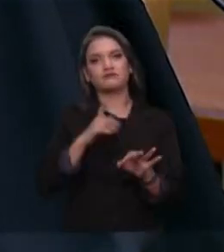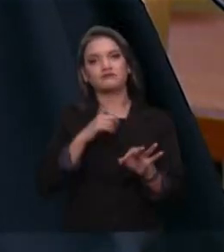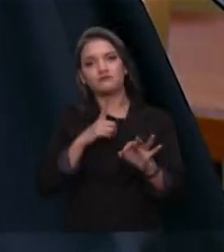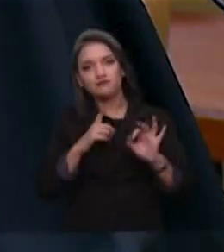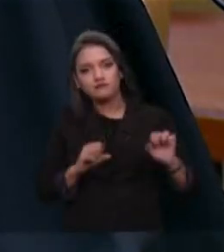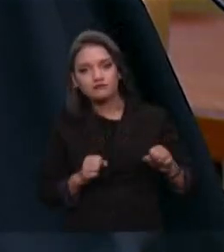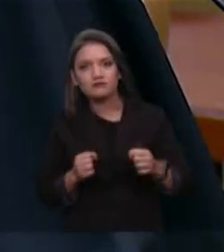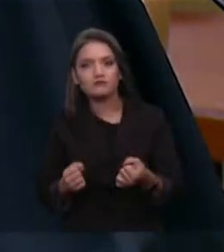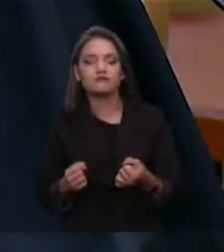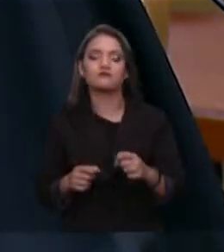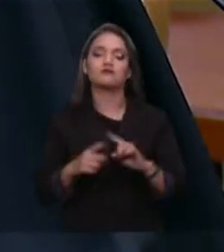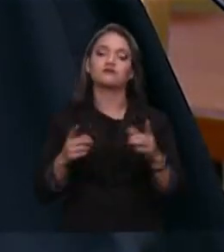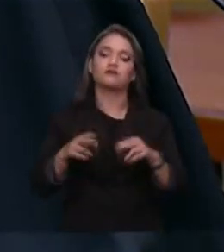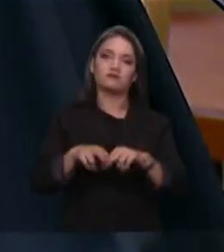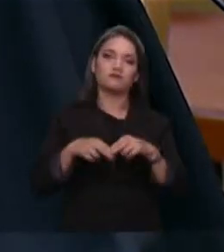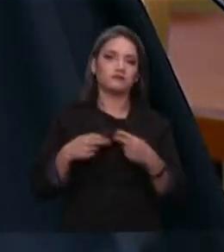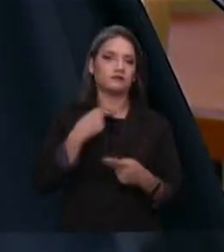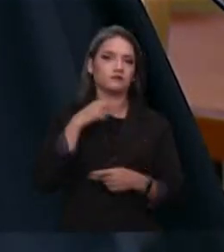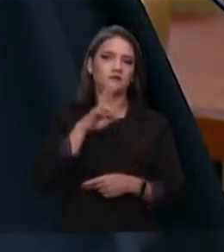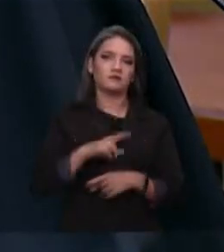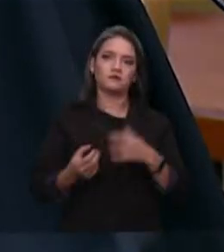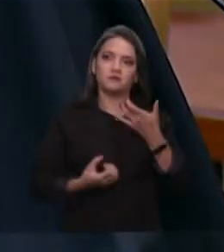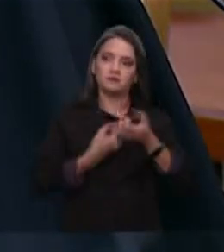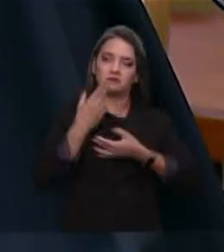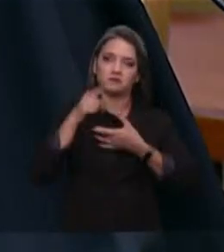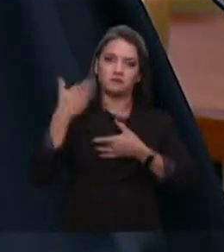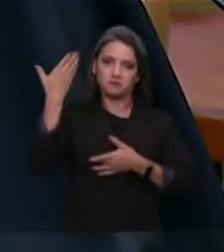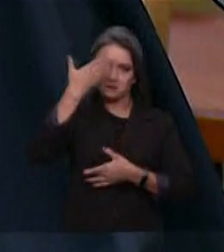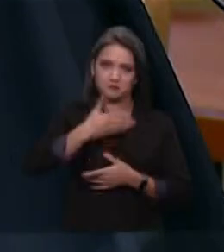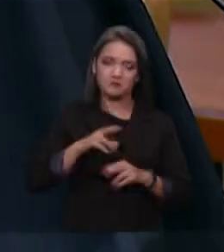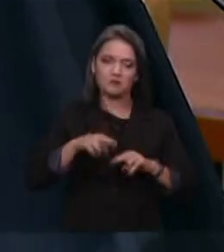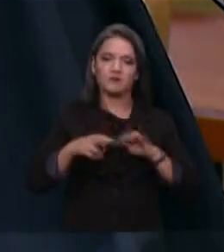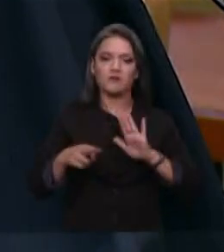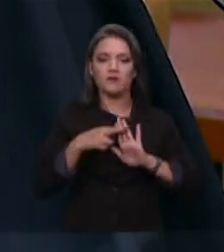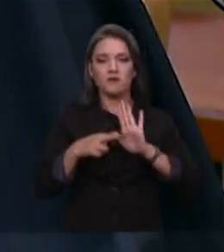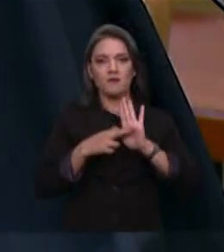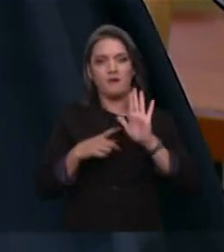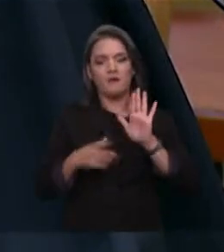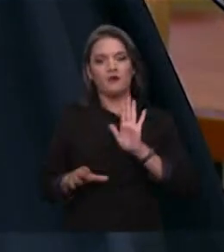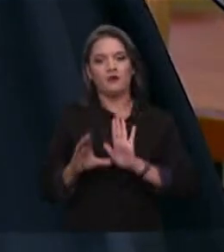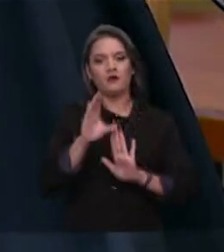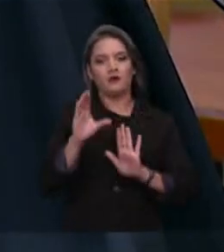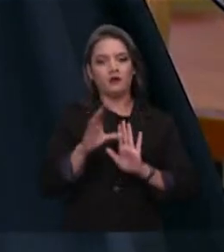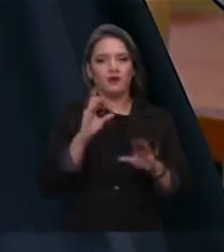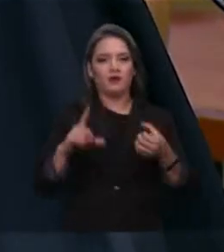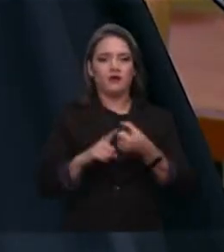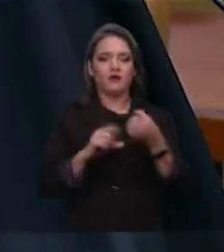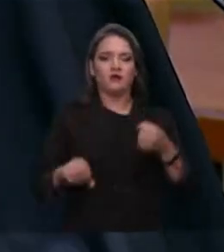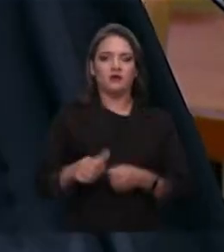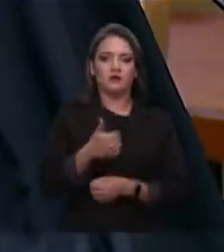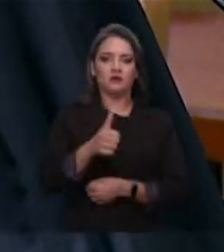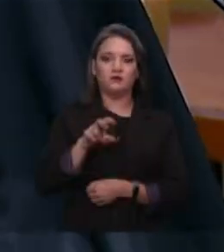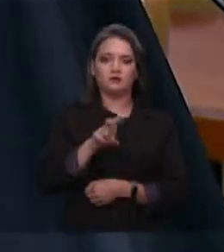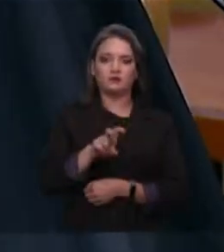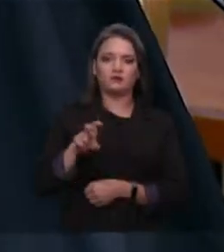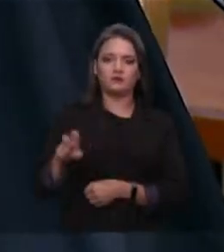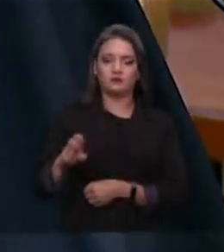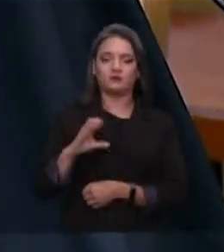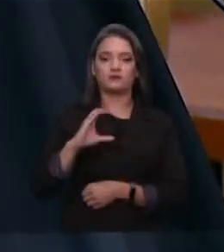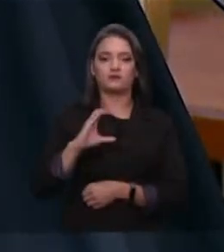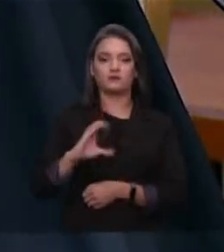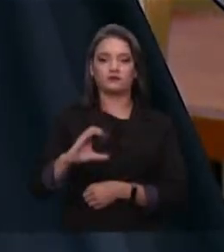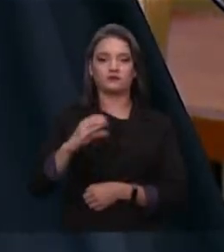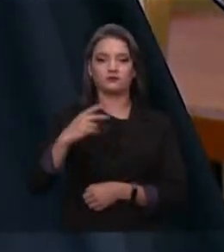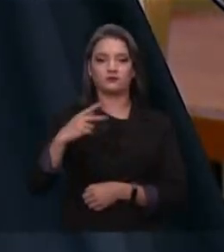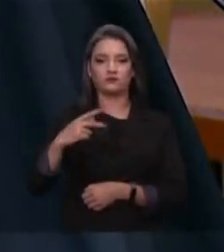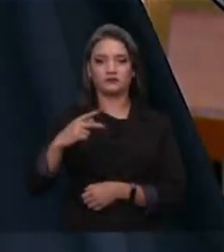contraditório, o que impede a utilização desse depoimento como elemento de prova nos termos da regra contida no caput do artigo 155 do Código